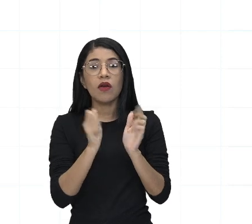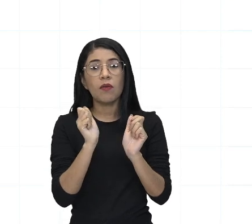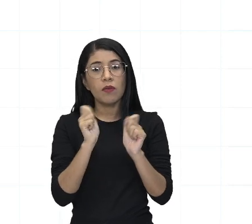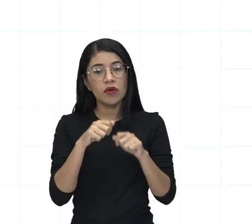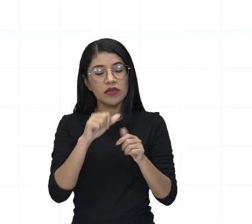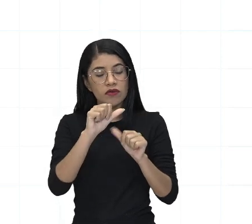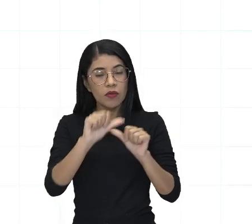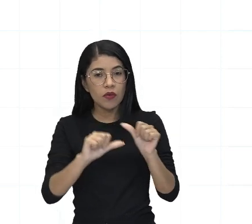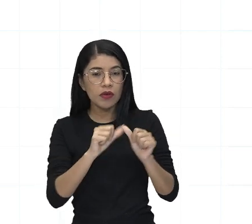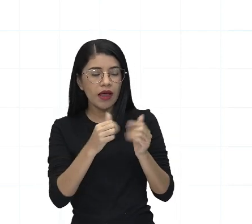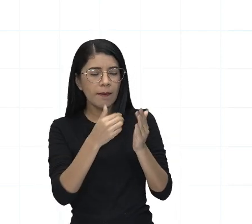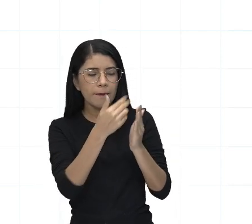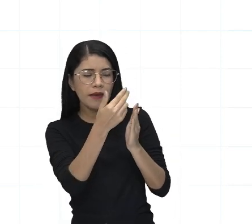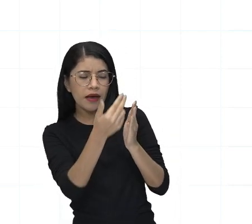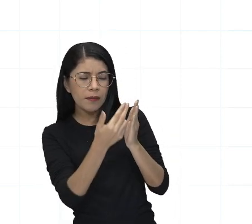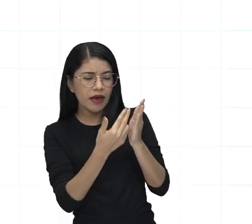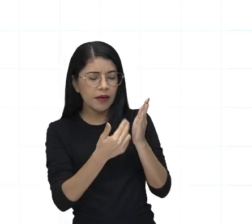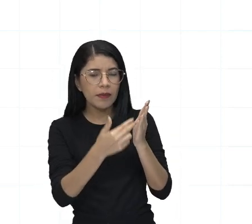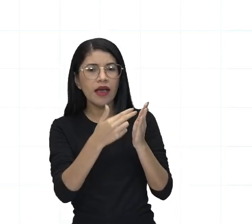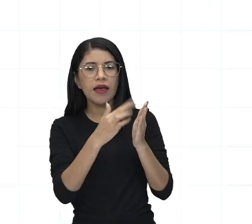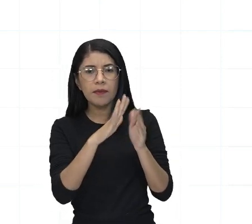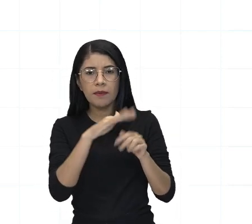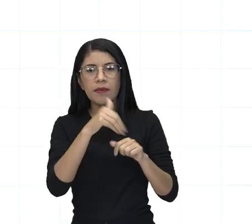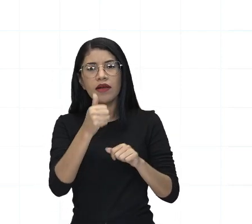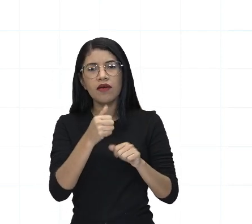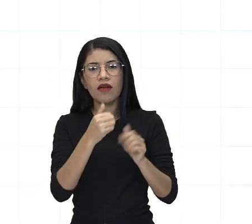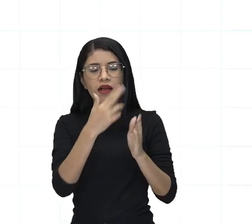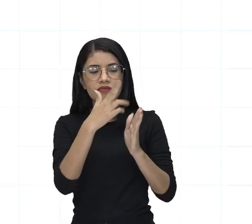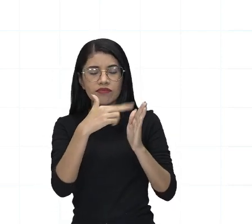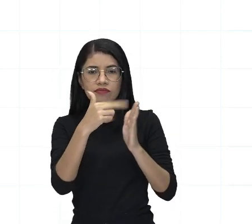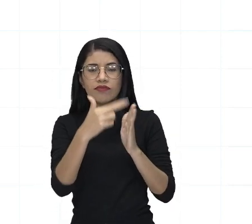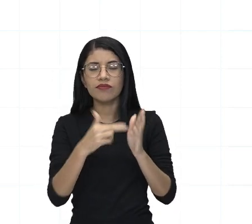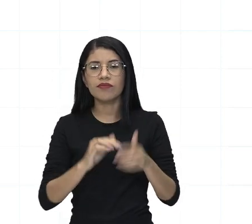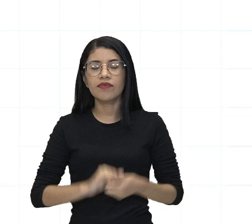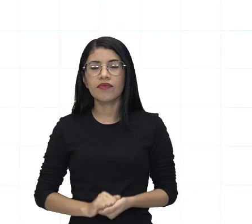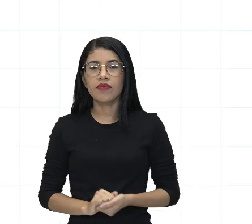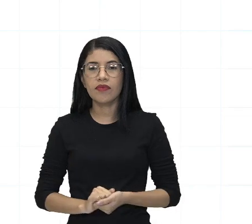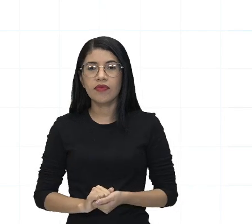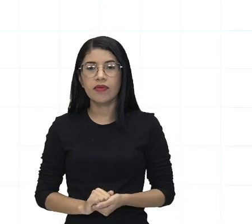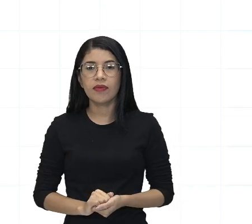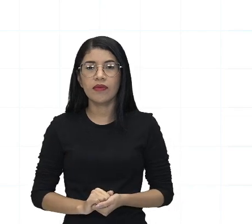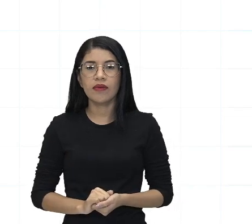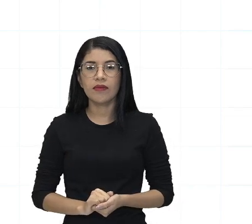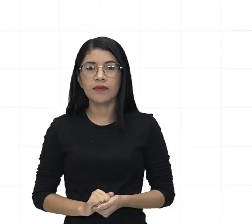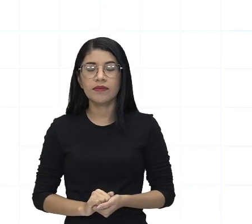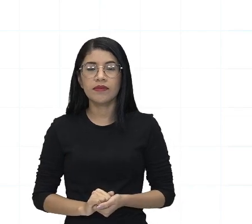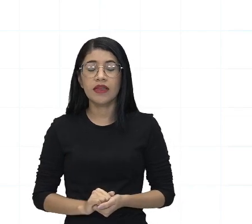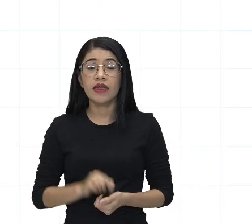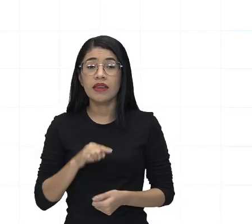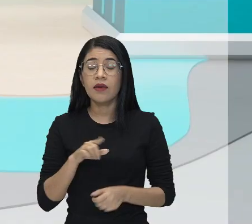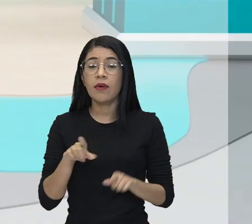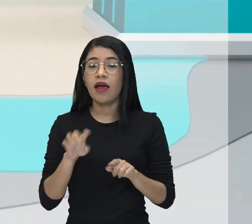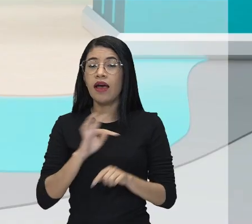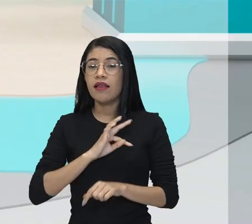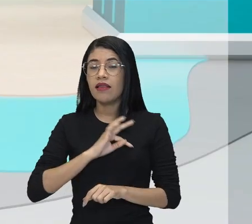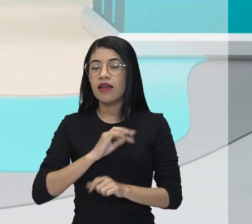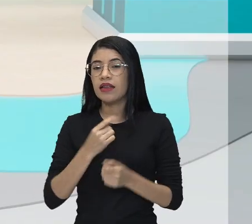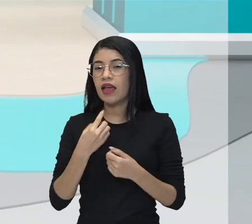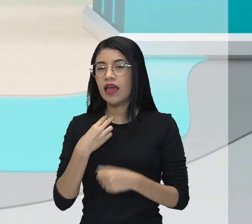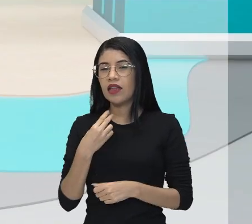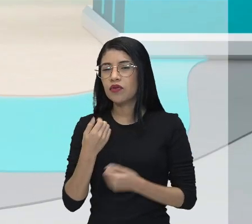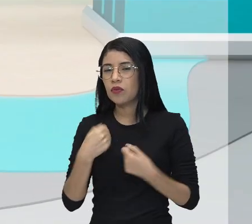e corrigir o seu trabalho. Então, isso aí, essa técnica não é permitida